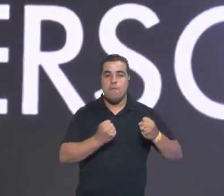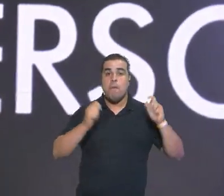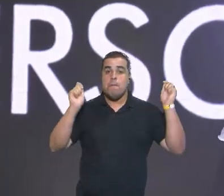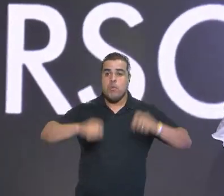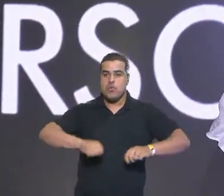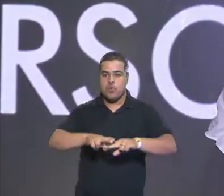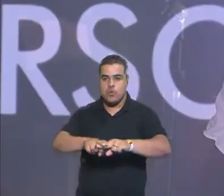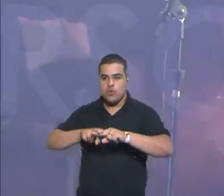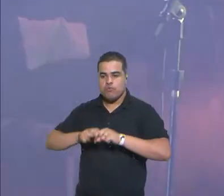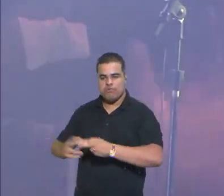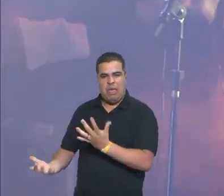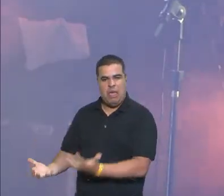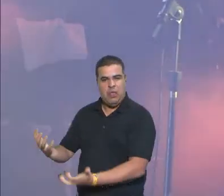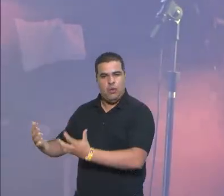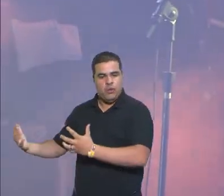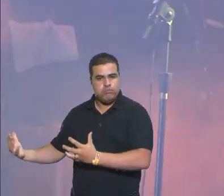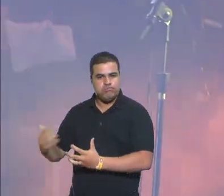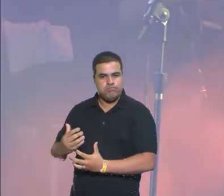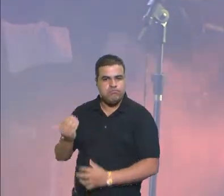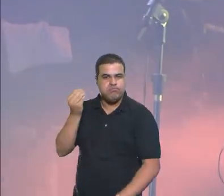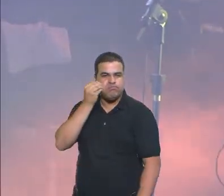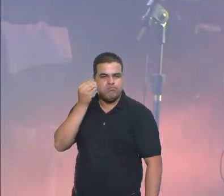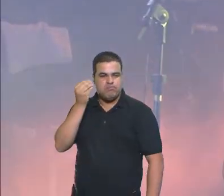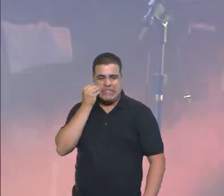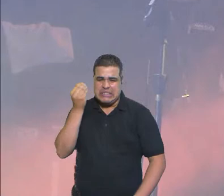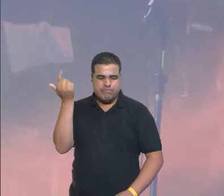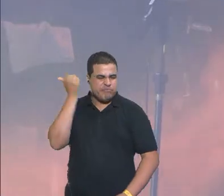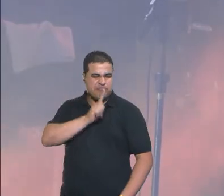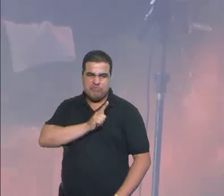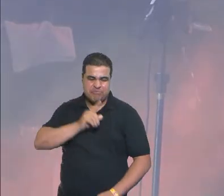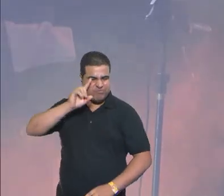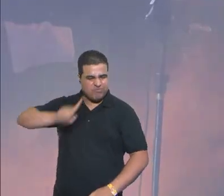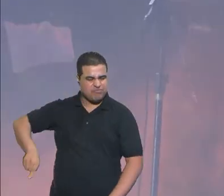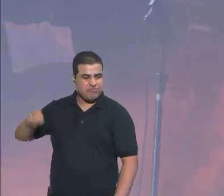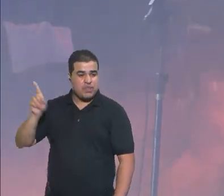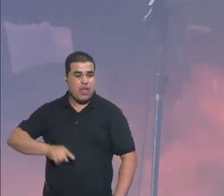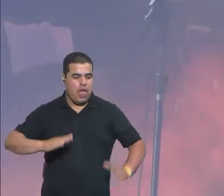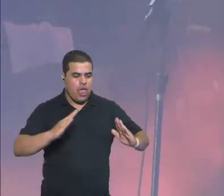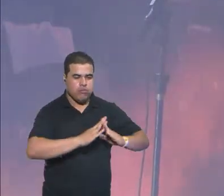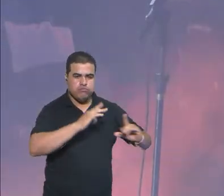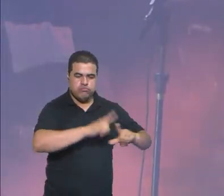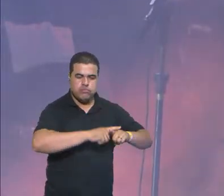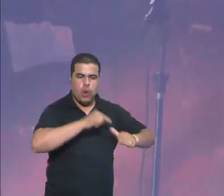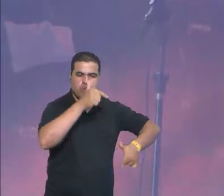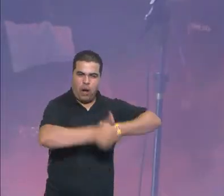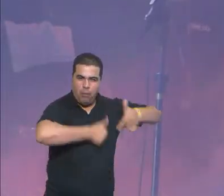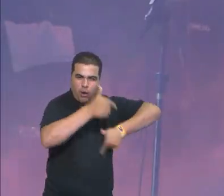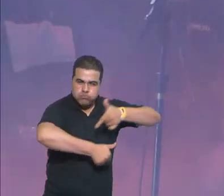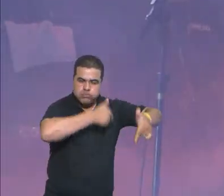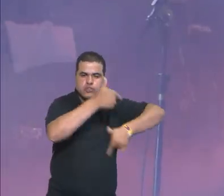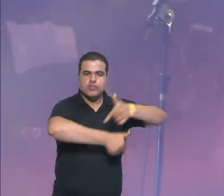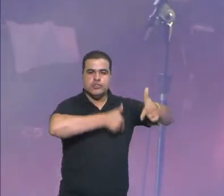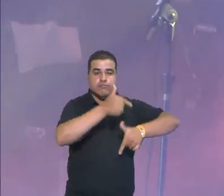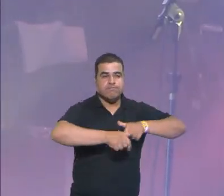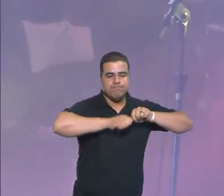abalar por isso que o inferno vivo ia chorar a igreja não descanso o tempo todo